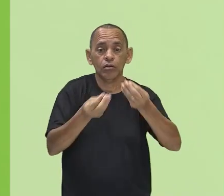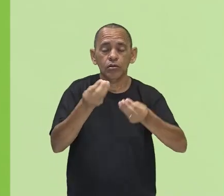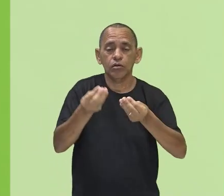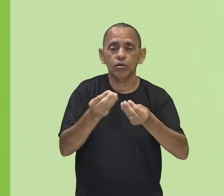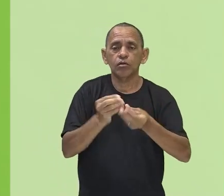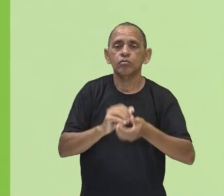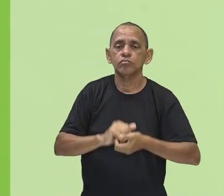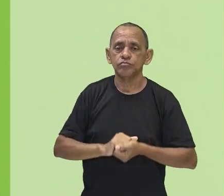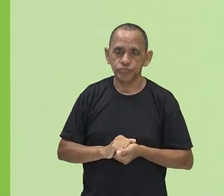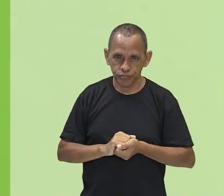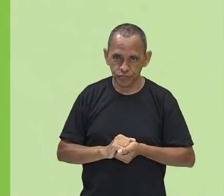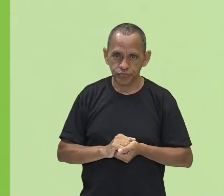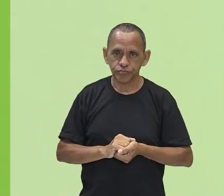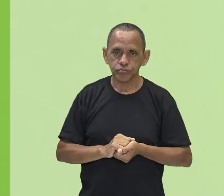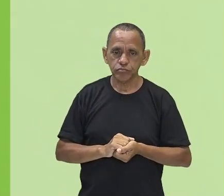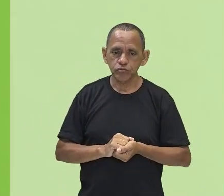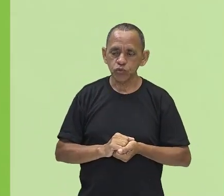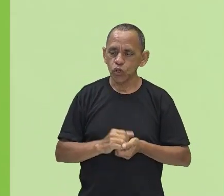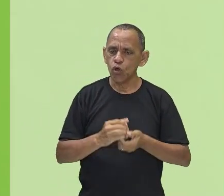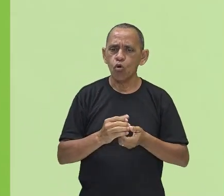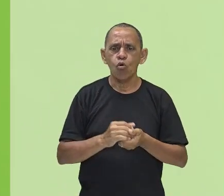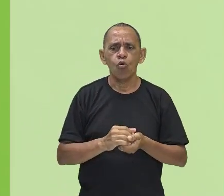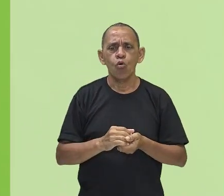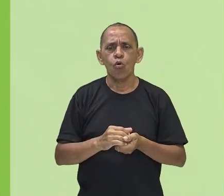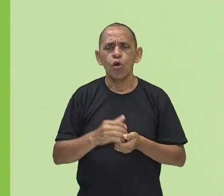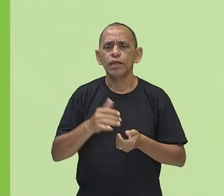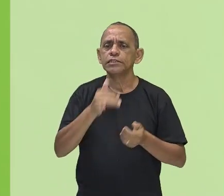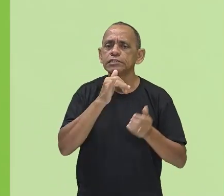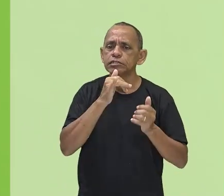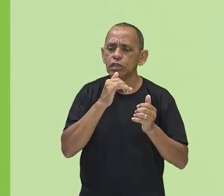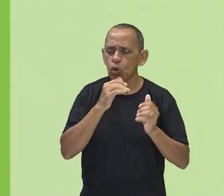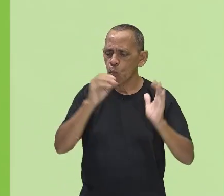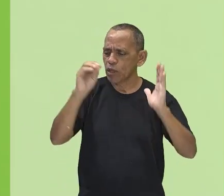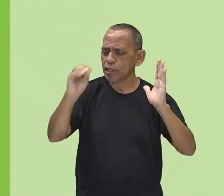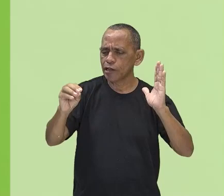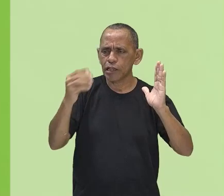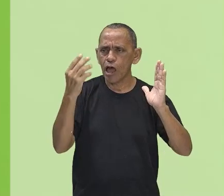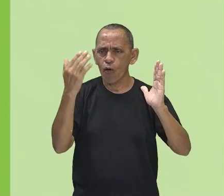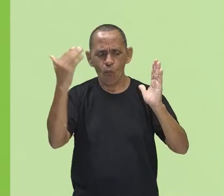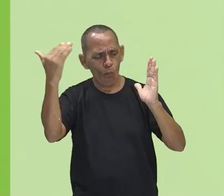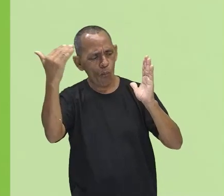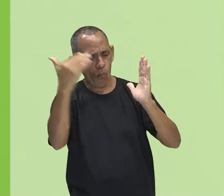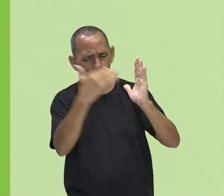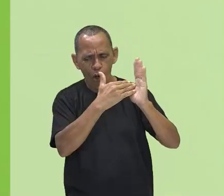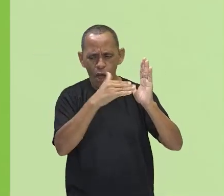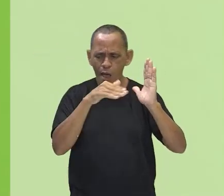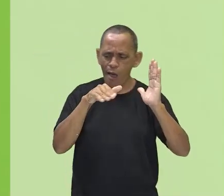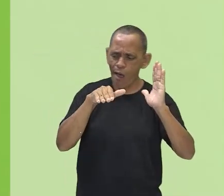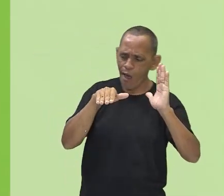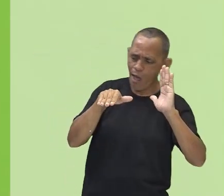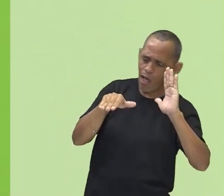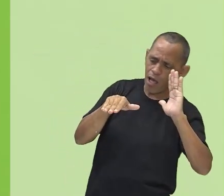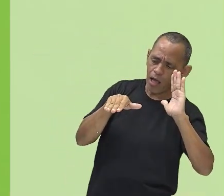ter uma formação de imagem diferente. Nem sempre a gente vai conseguir construir uma imagem para esse